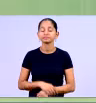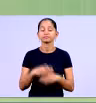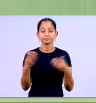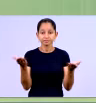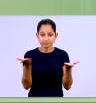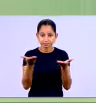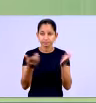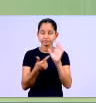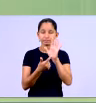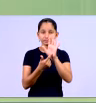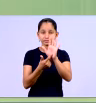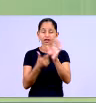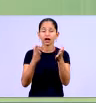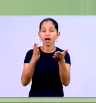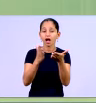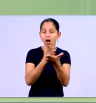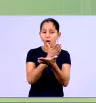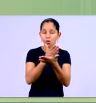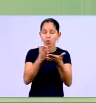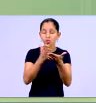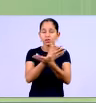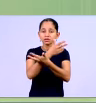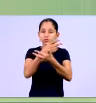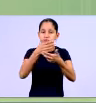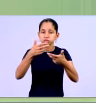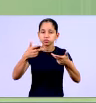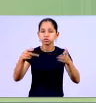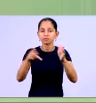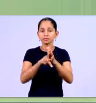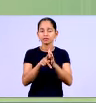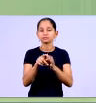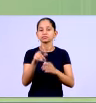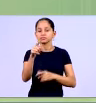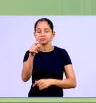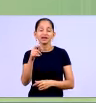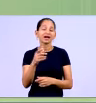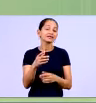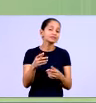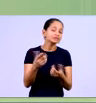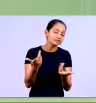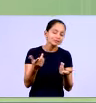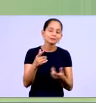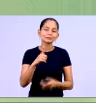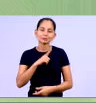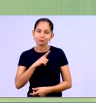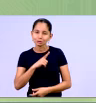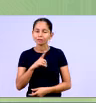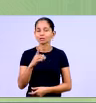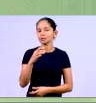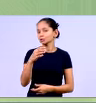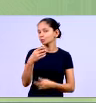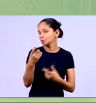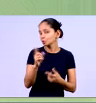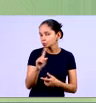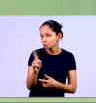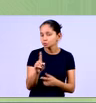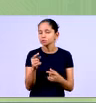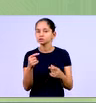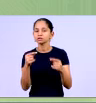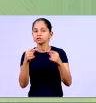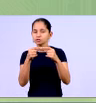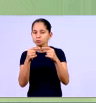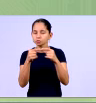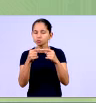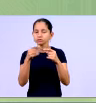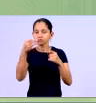acompanhe algumas características de impedimento para ser caracterizado como ME ou